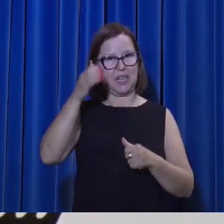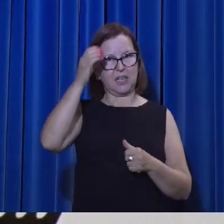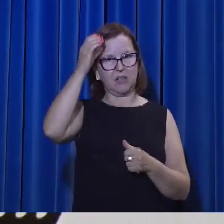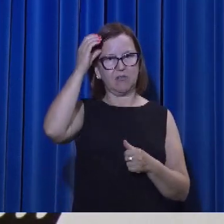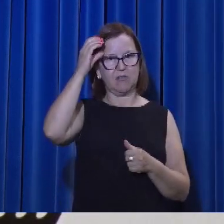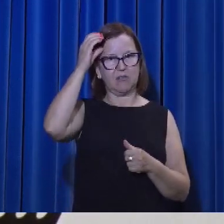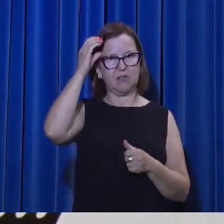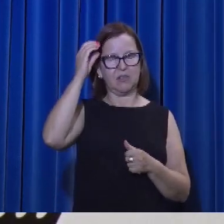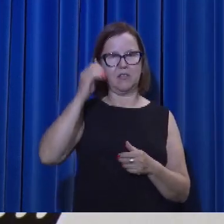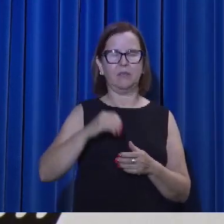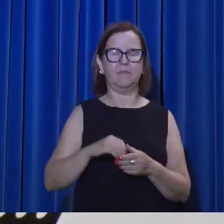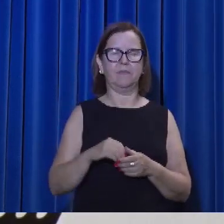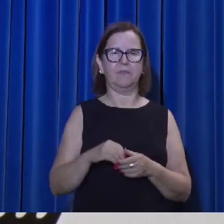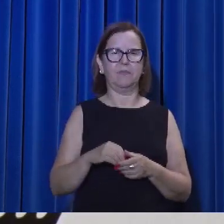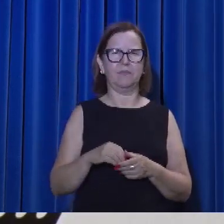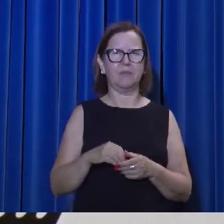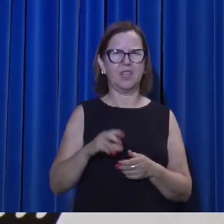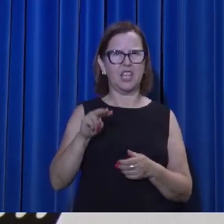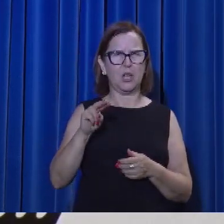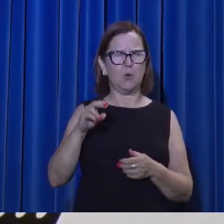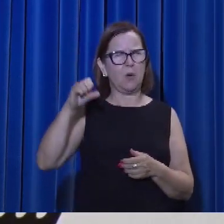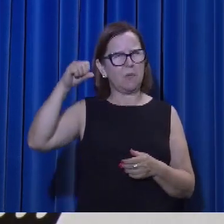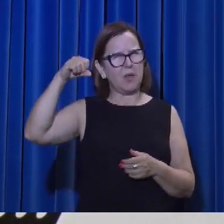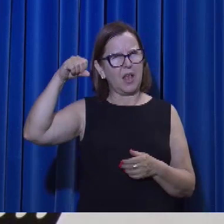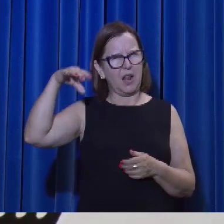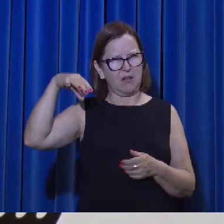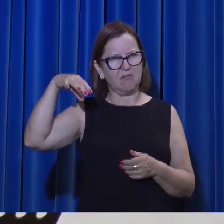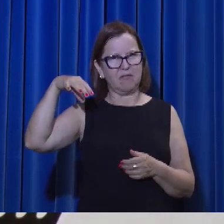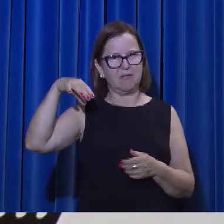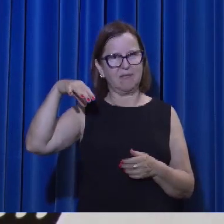aquela luzinha ainda acesa no ser humano.